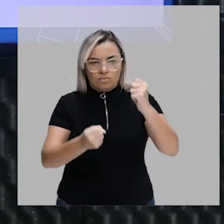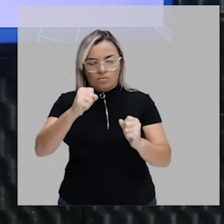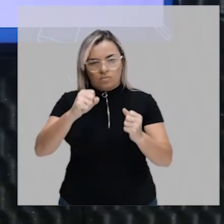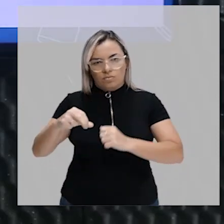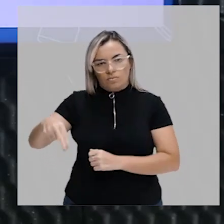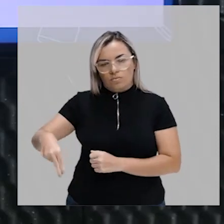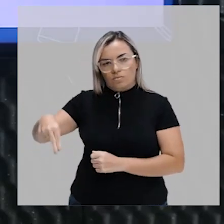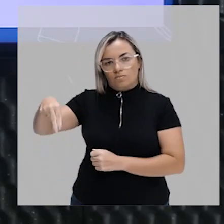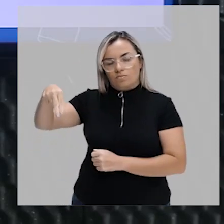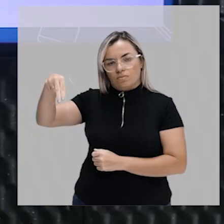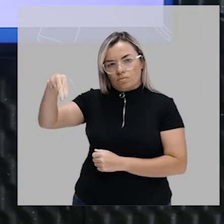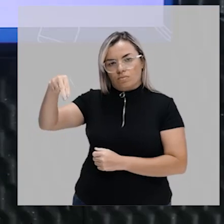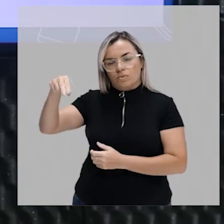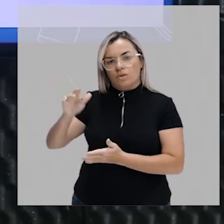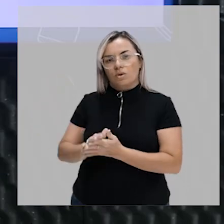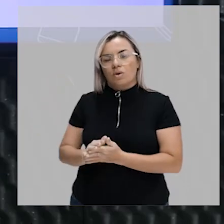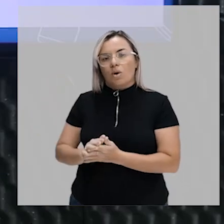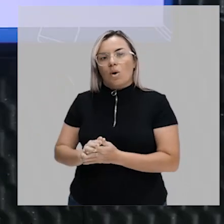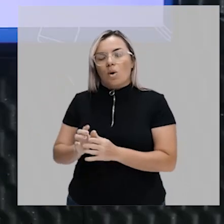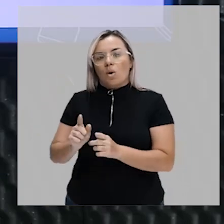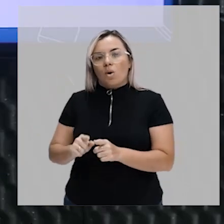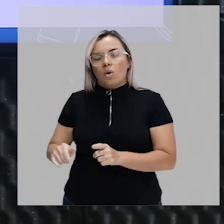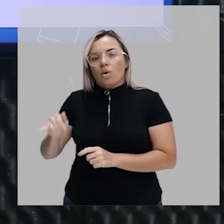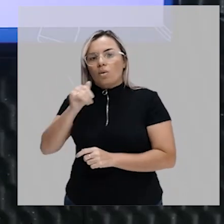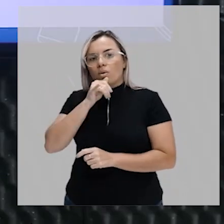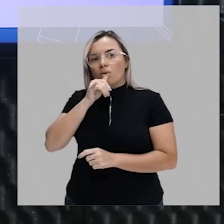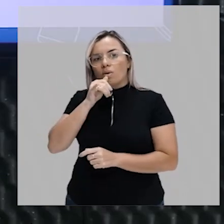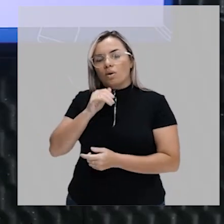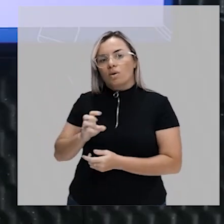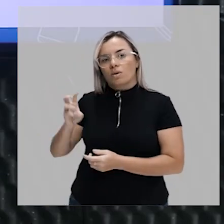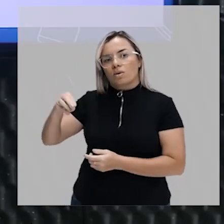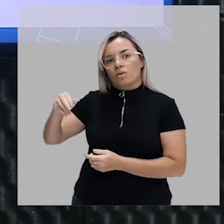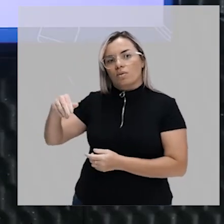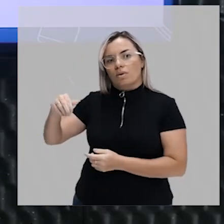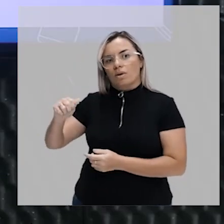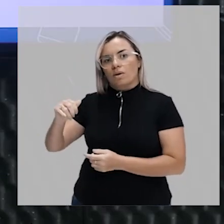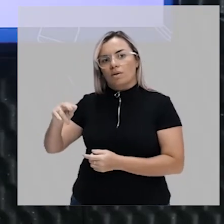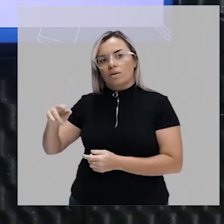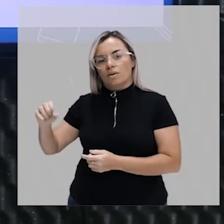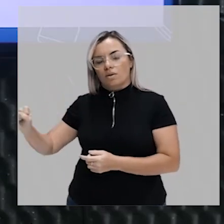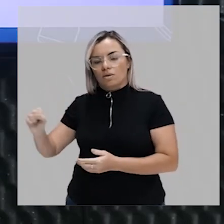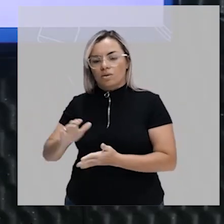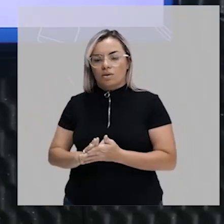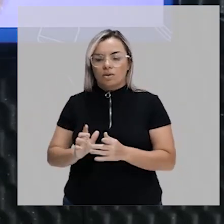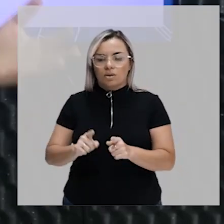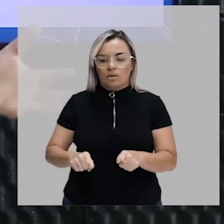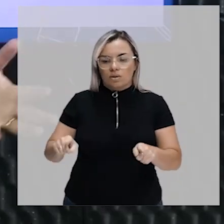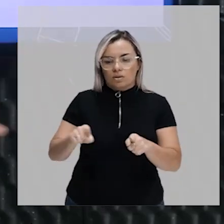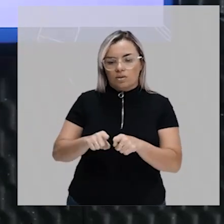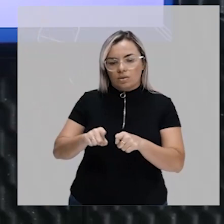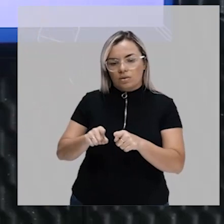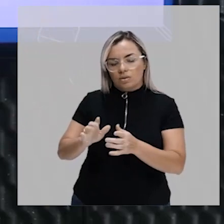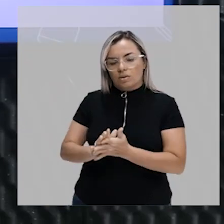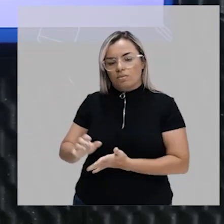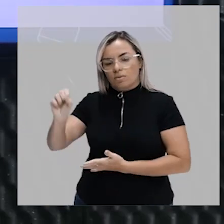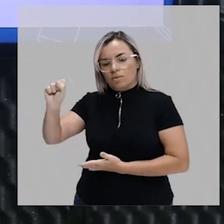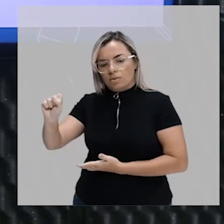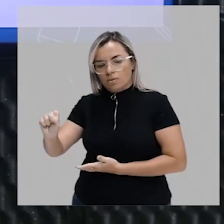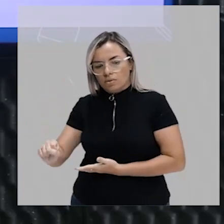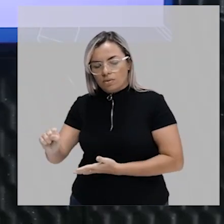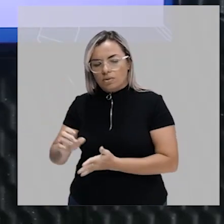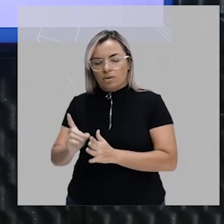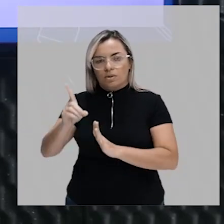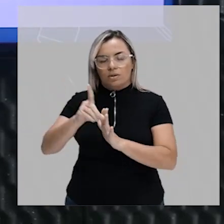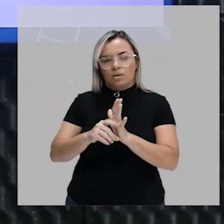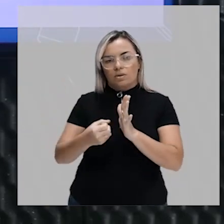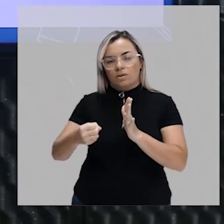exemplo, a Zona Franca de Manaus. Indústrias, de fato, também vão se dirigir para o Sul, até principalmente depois da década de 80, fugindo